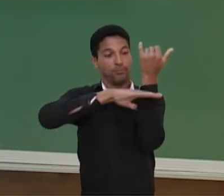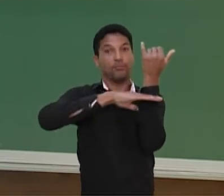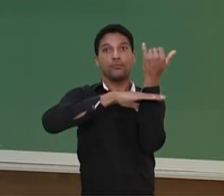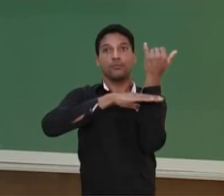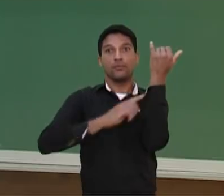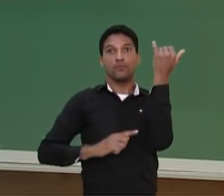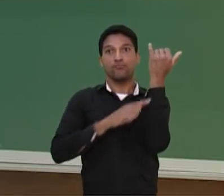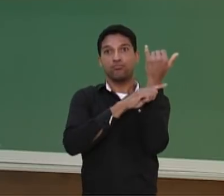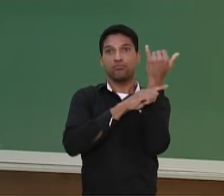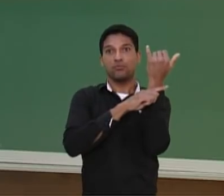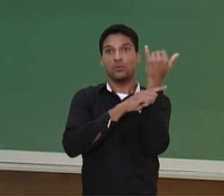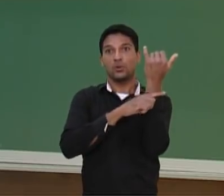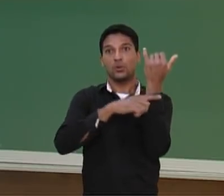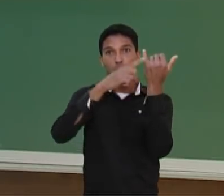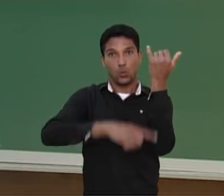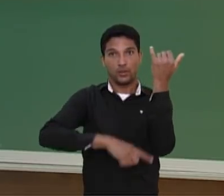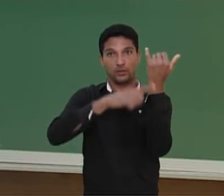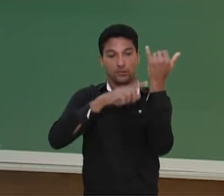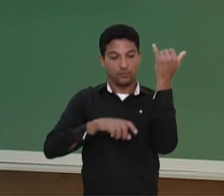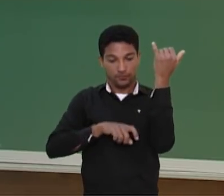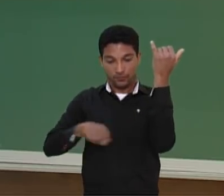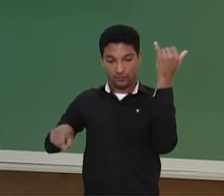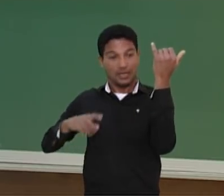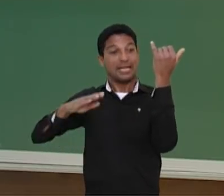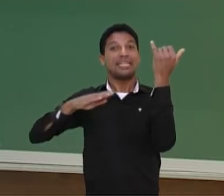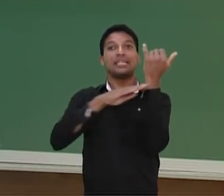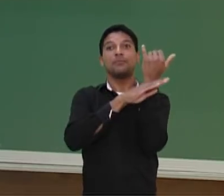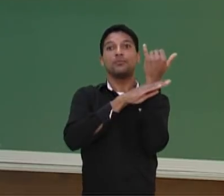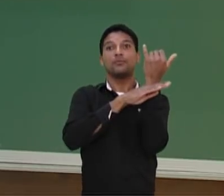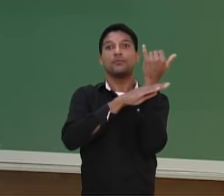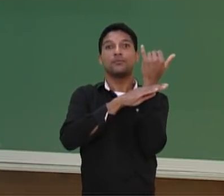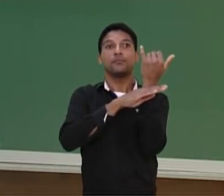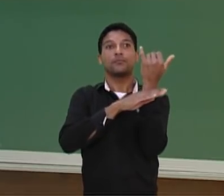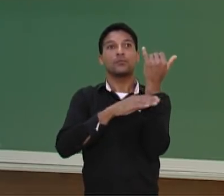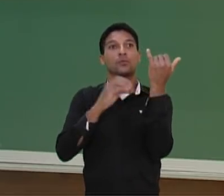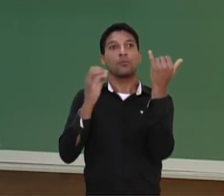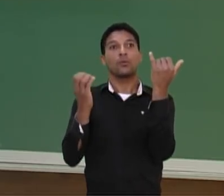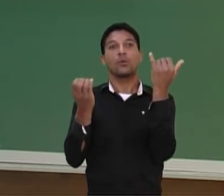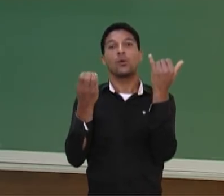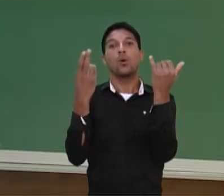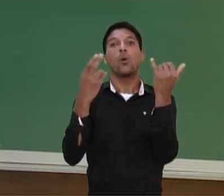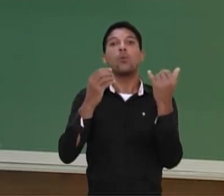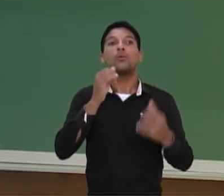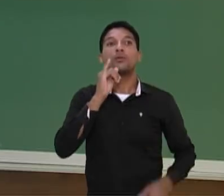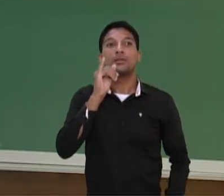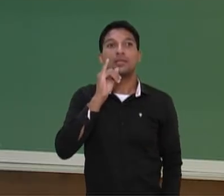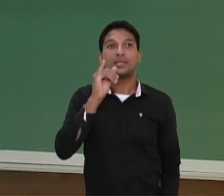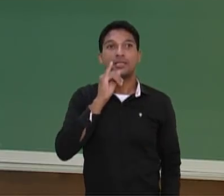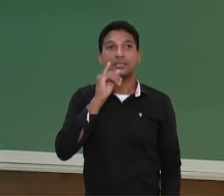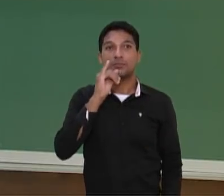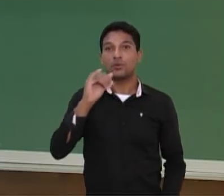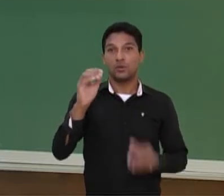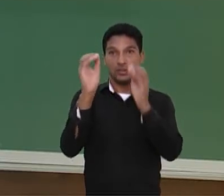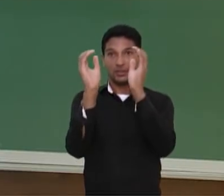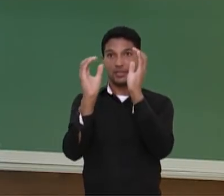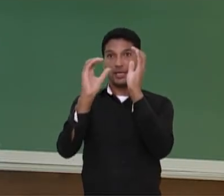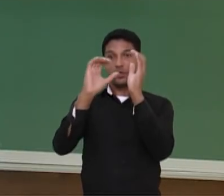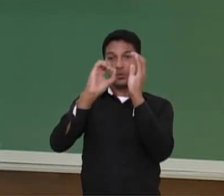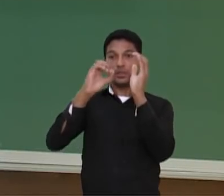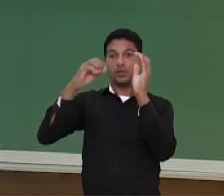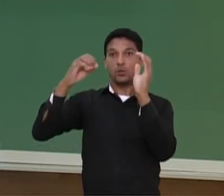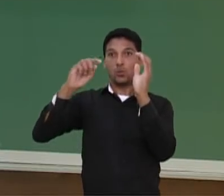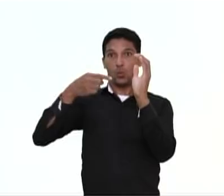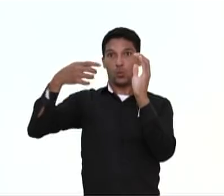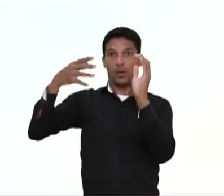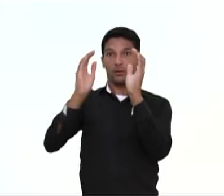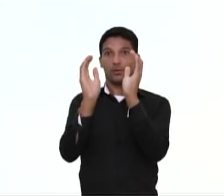Ou então, se o ponto c, se o ponto 0 e 4 pertence à função, eu posso substituir. E